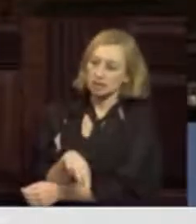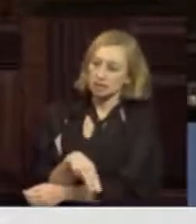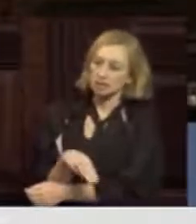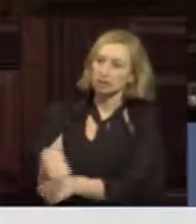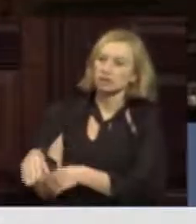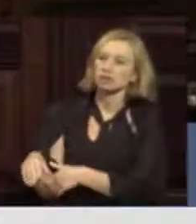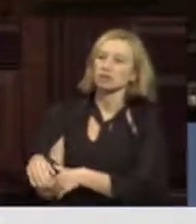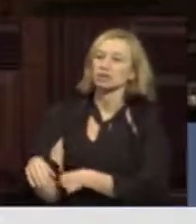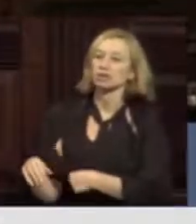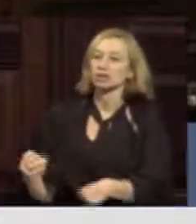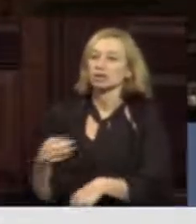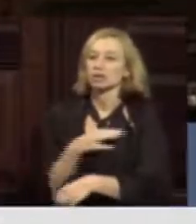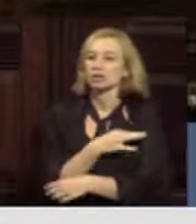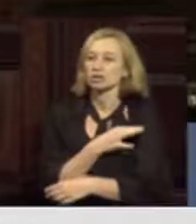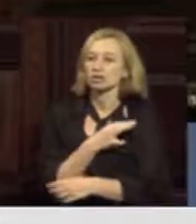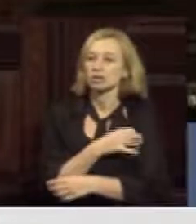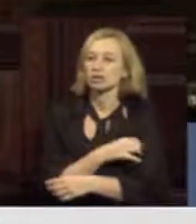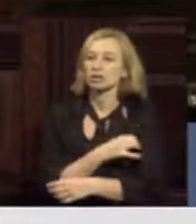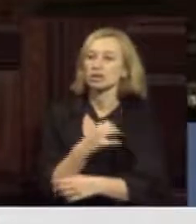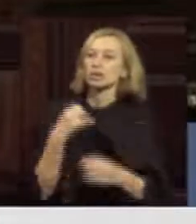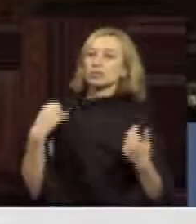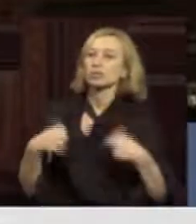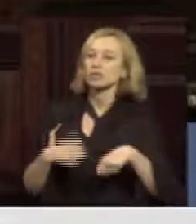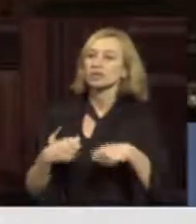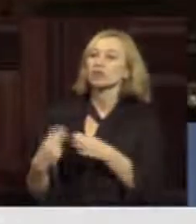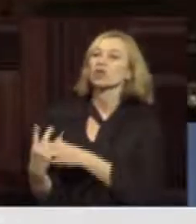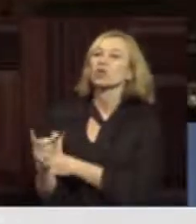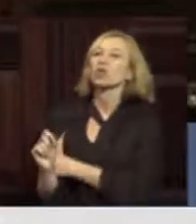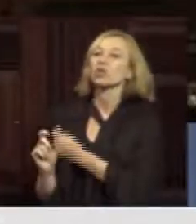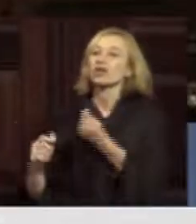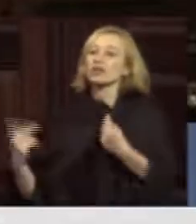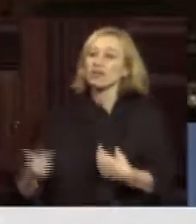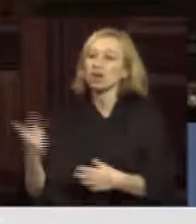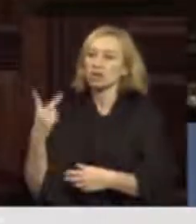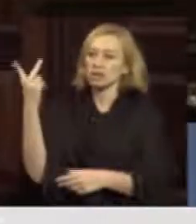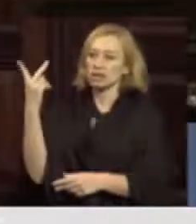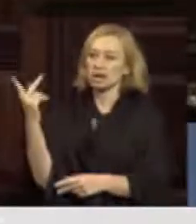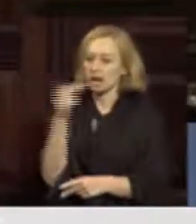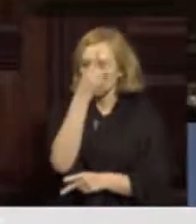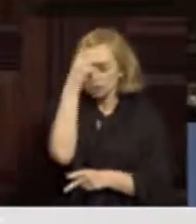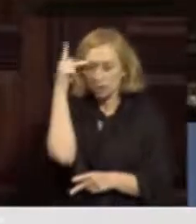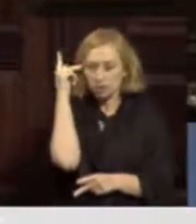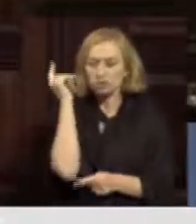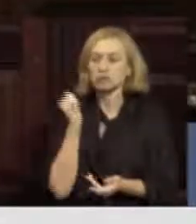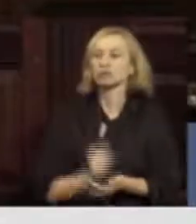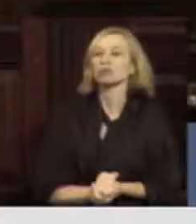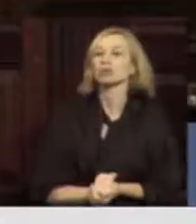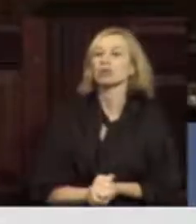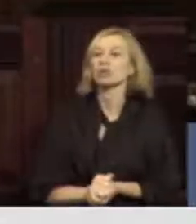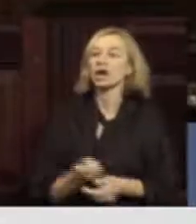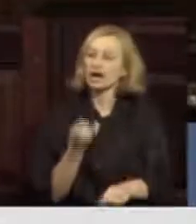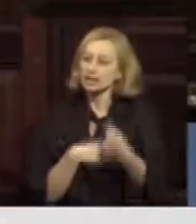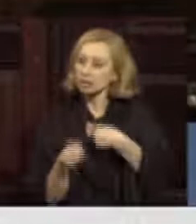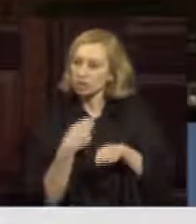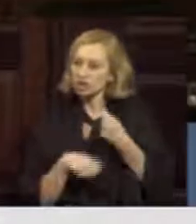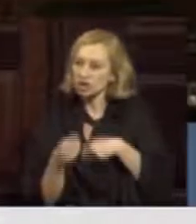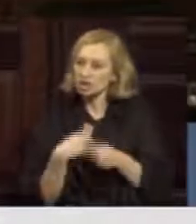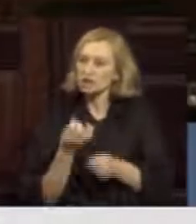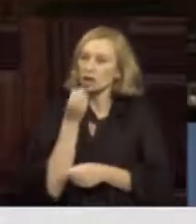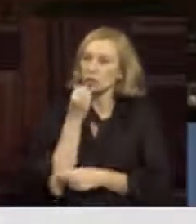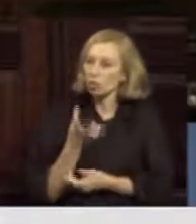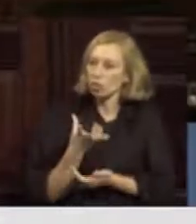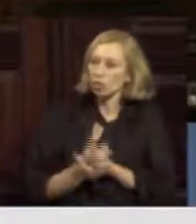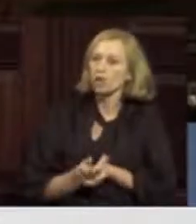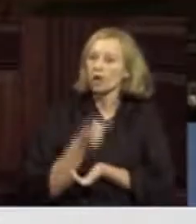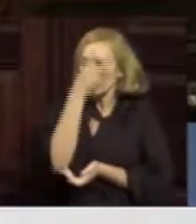Estado, que esse jeito está na valorização das pessoas, que esse jeito está no empreendedorismo de gente que